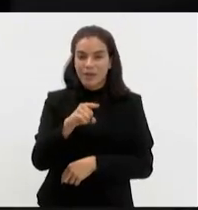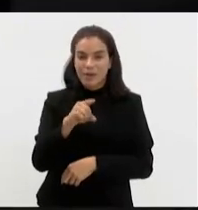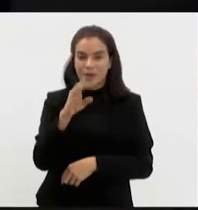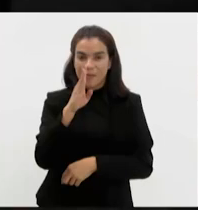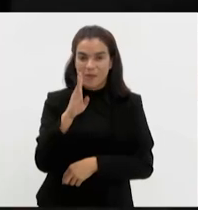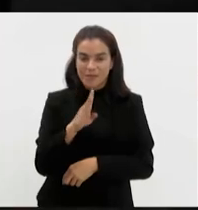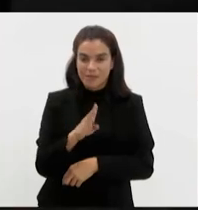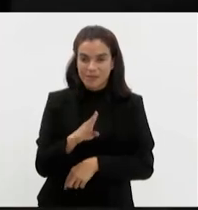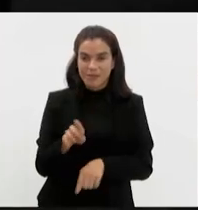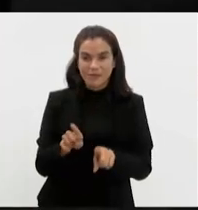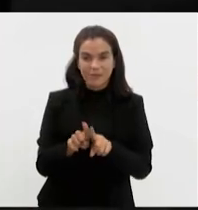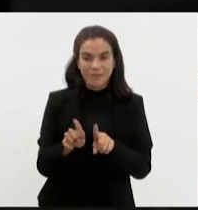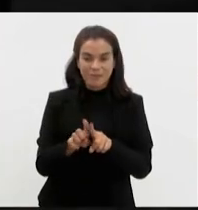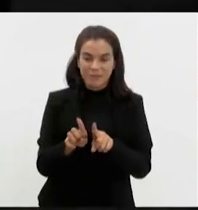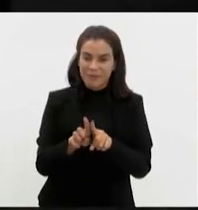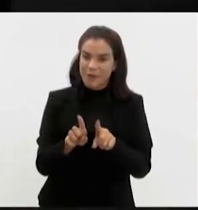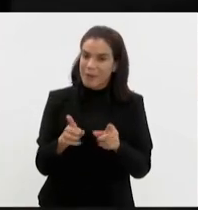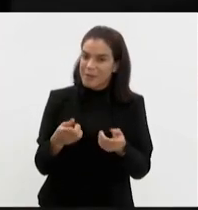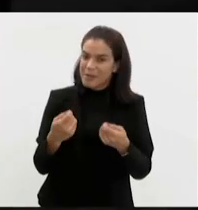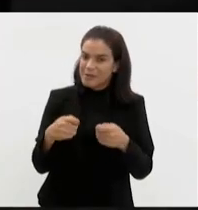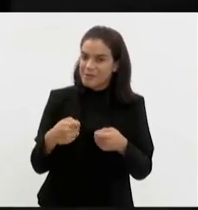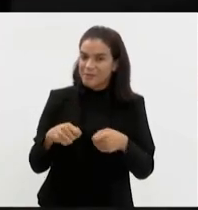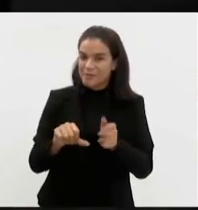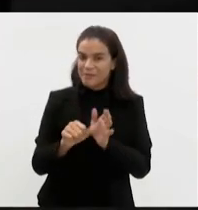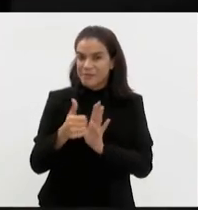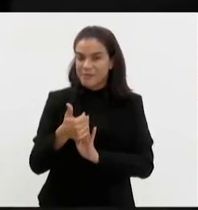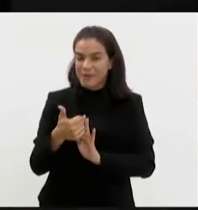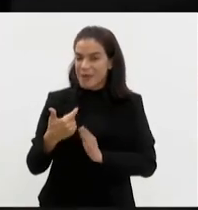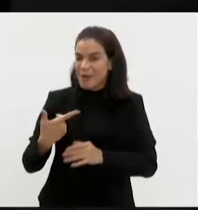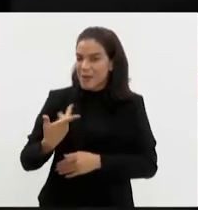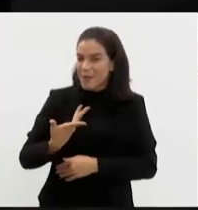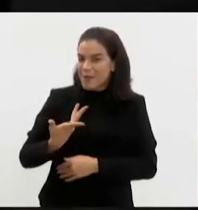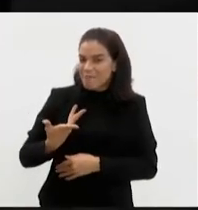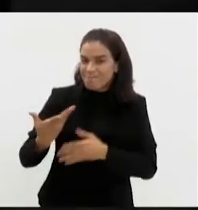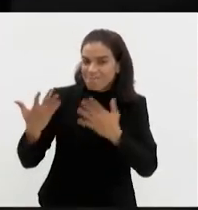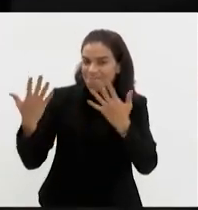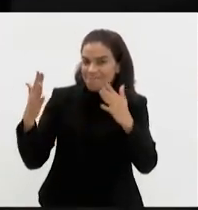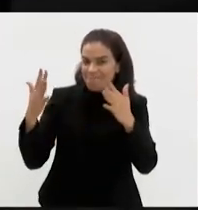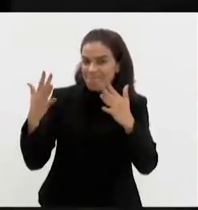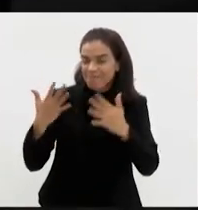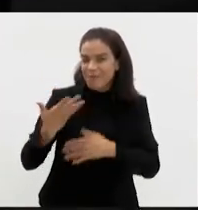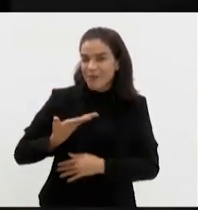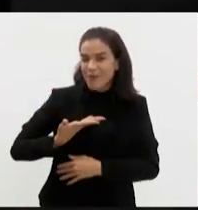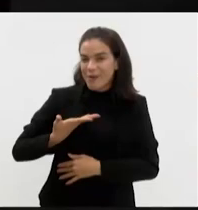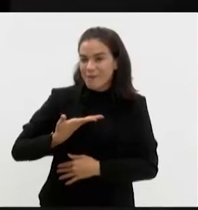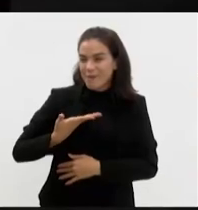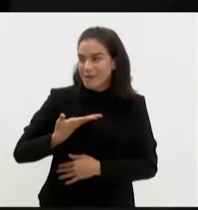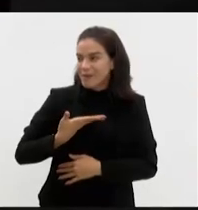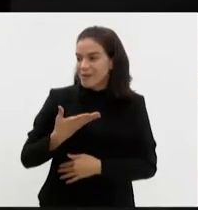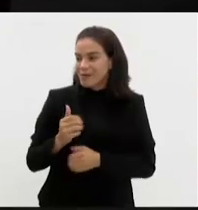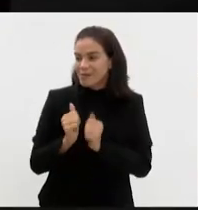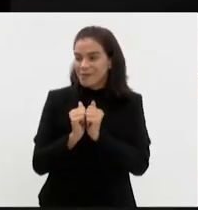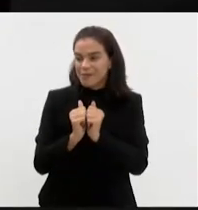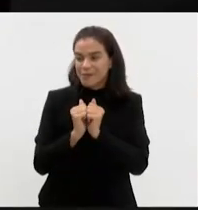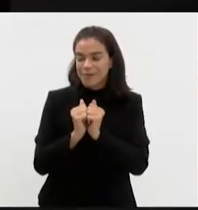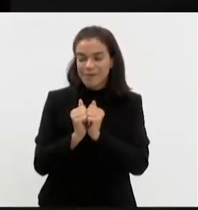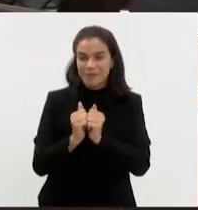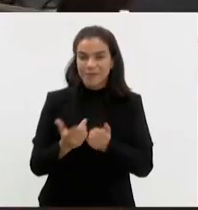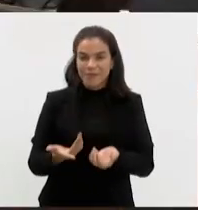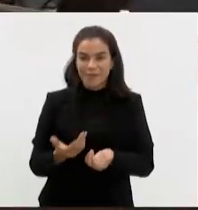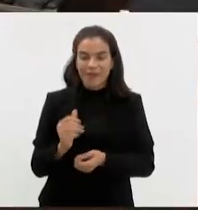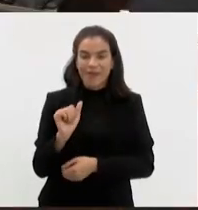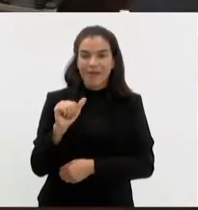posso começar nenhum ato nessa casa sem prestigiar os meus pares nós que respondemos por essa casa também Desembargador